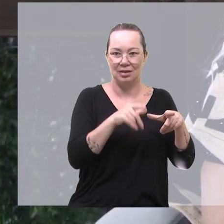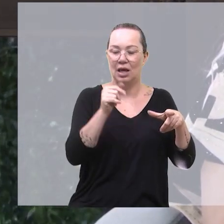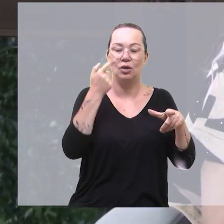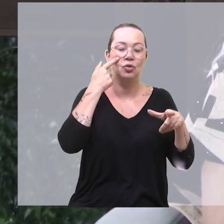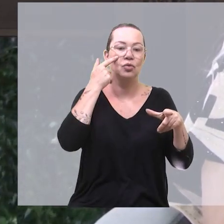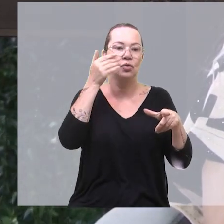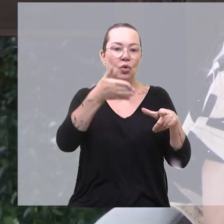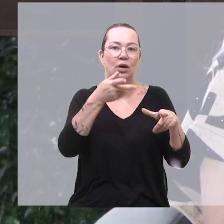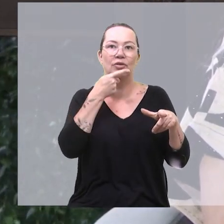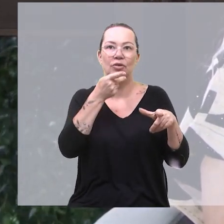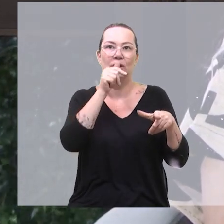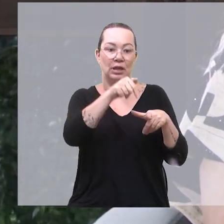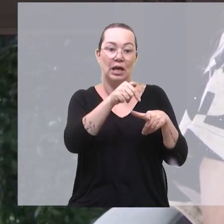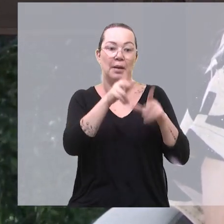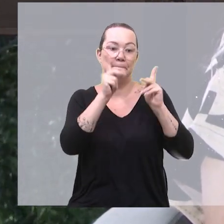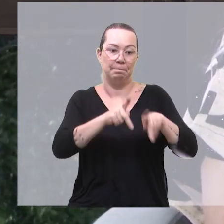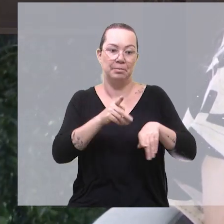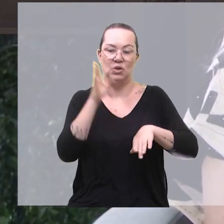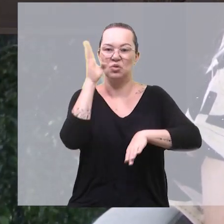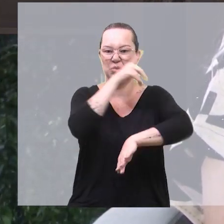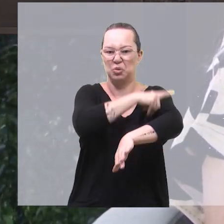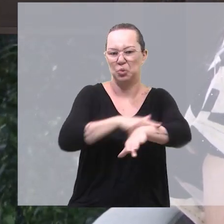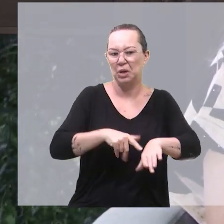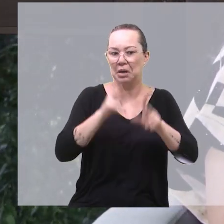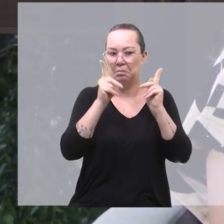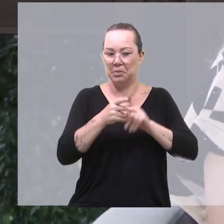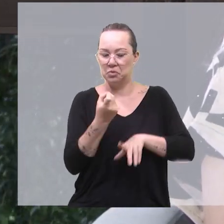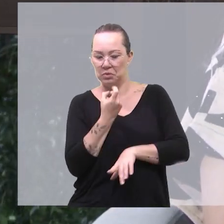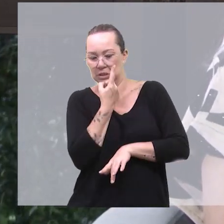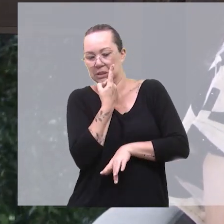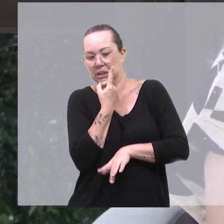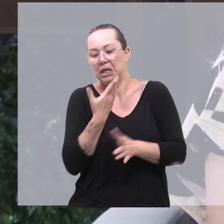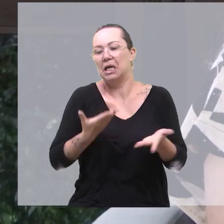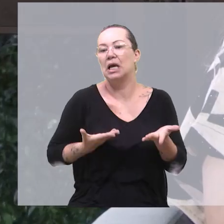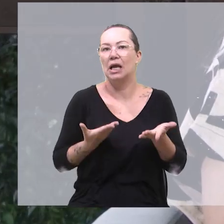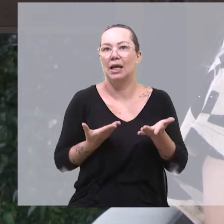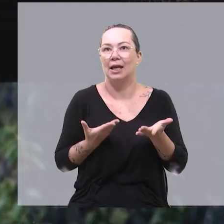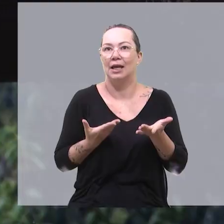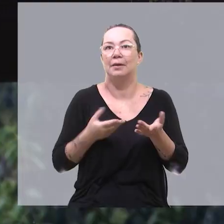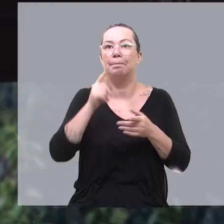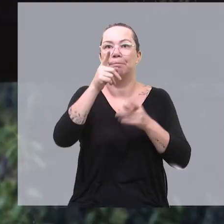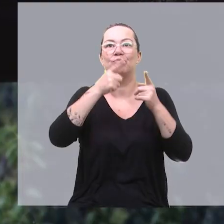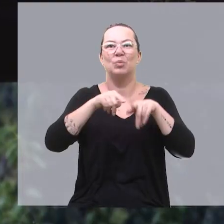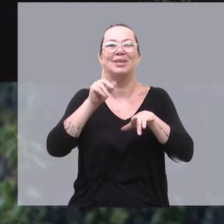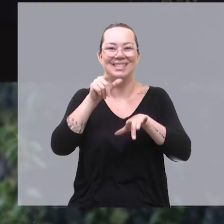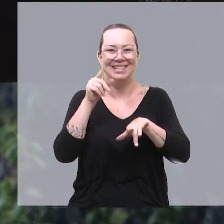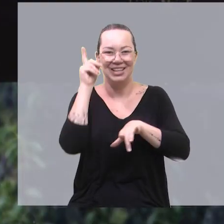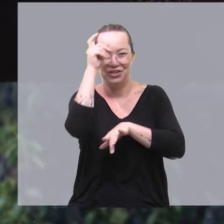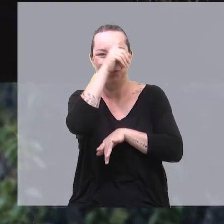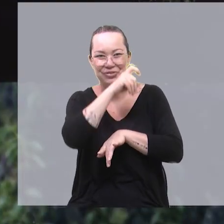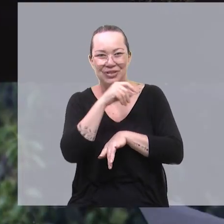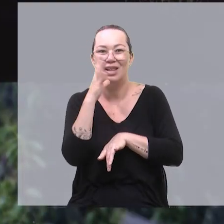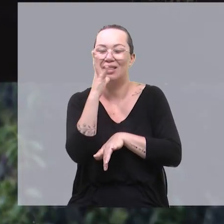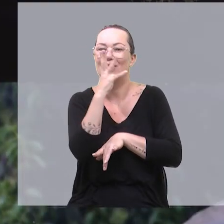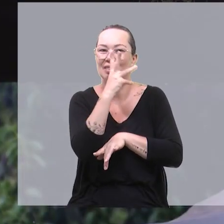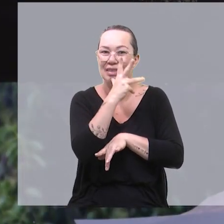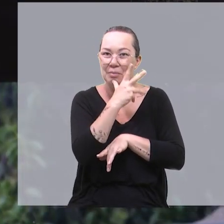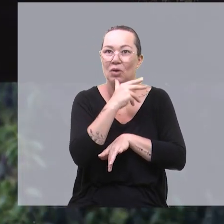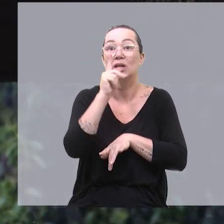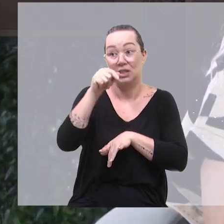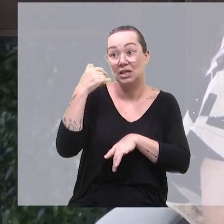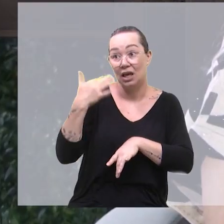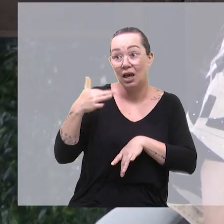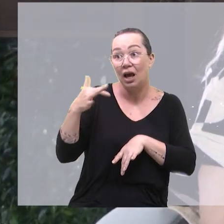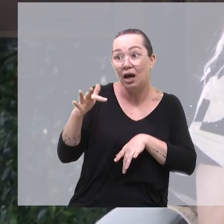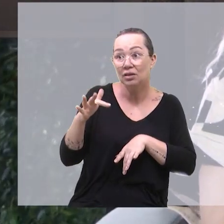olha para isso e pensa assim, essa pessoa é mal educada, essa pessoa é estranha, essa pessoa, né? Mas o diagnóstico é demorado, nesse